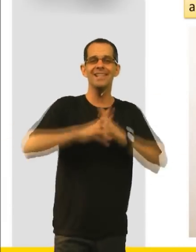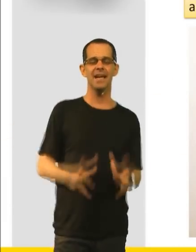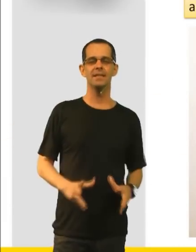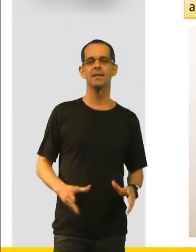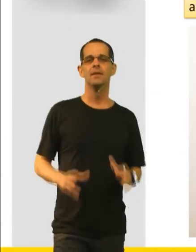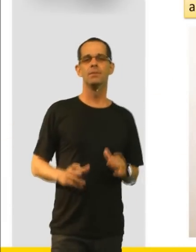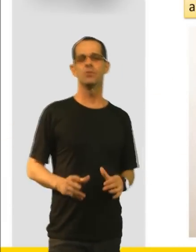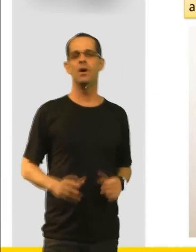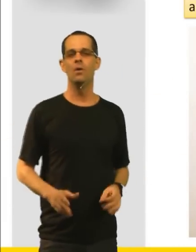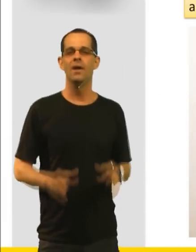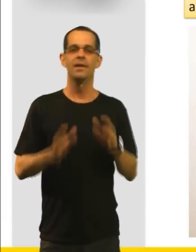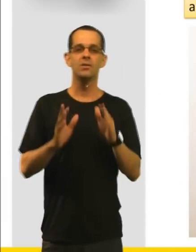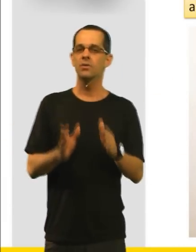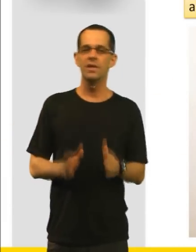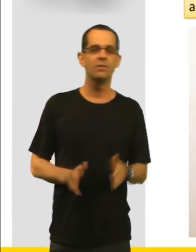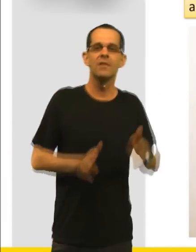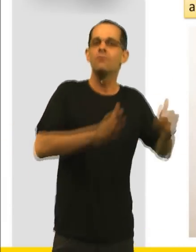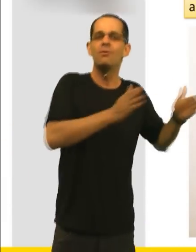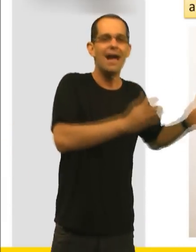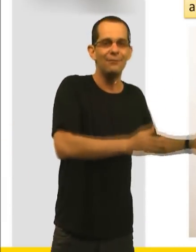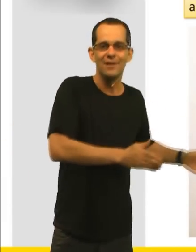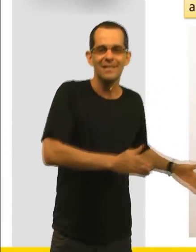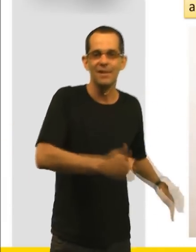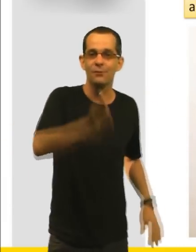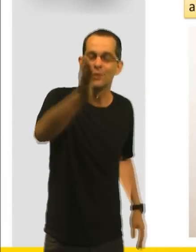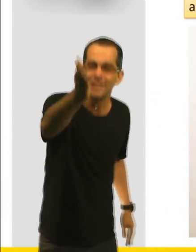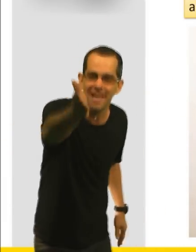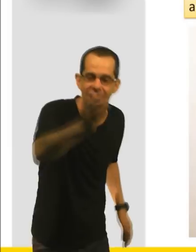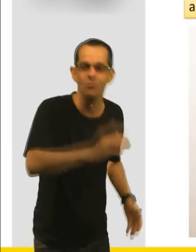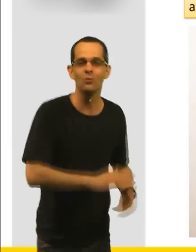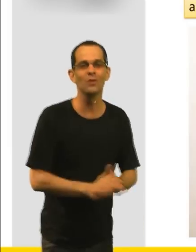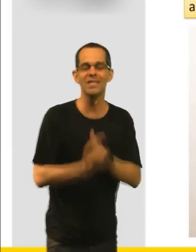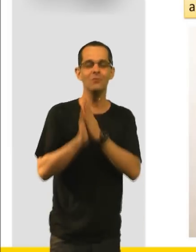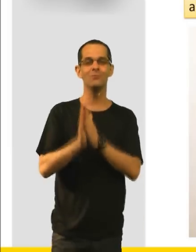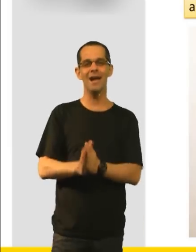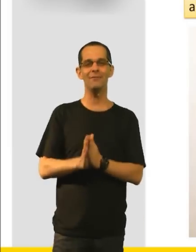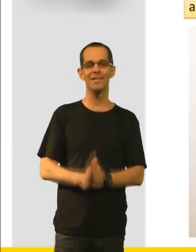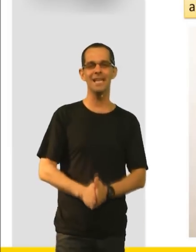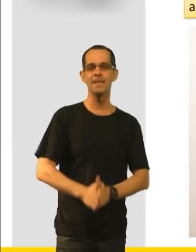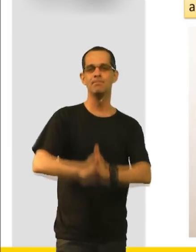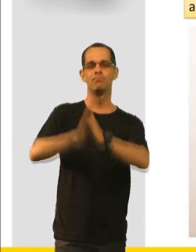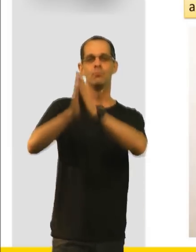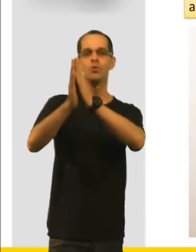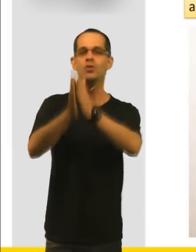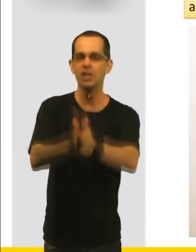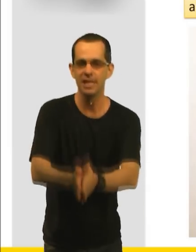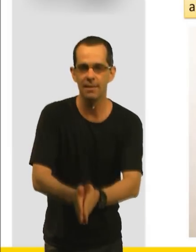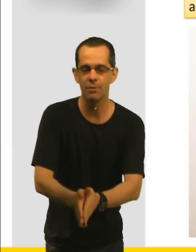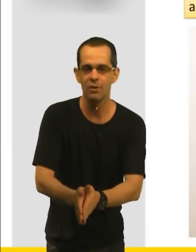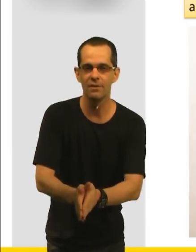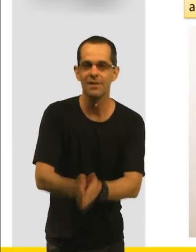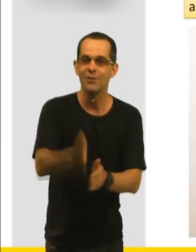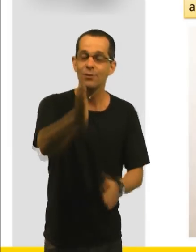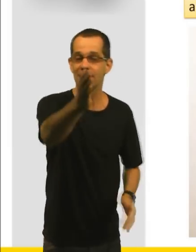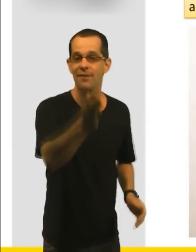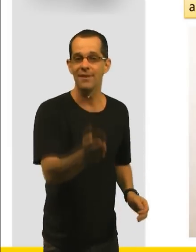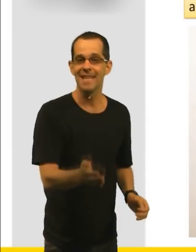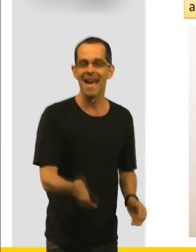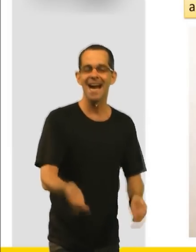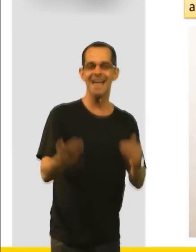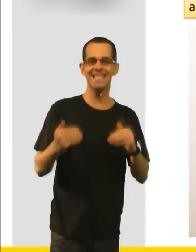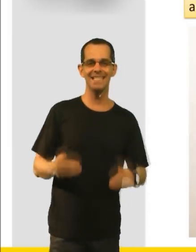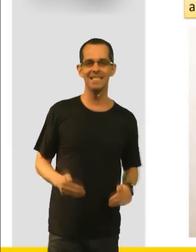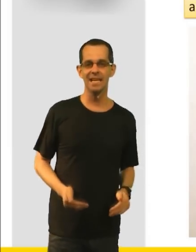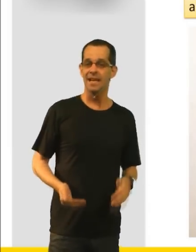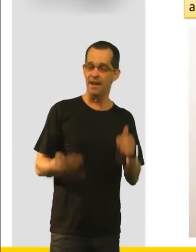eu não achei nada. Pessoal, isso daí você não vai fazer, você aluno, você não vai fazer no dia da prova. Você vai